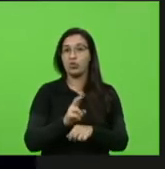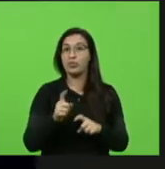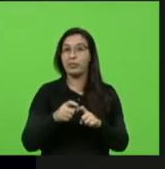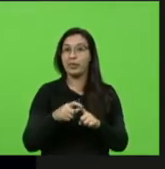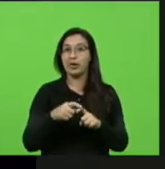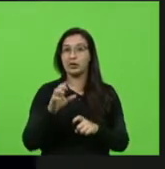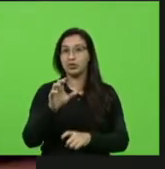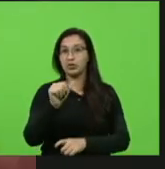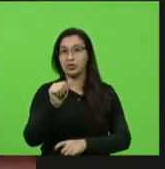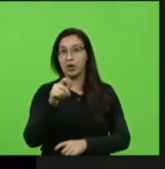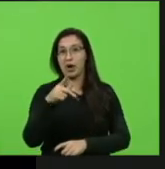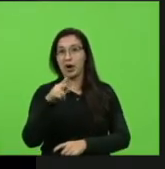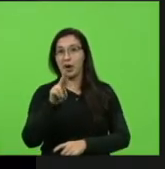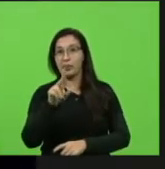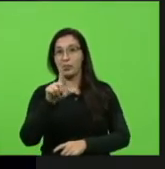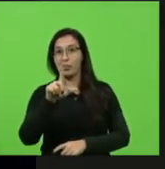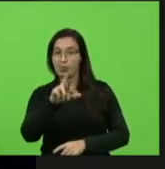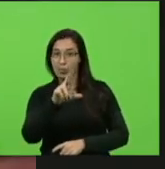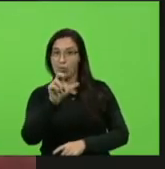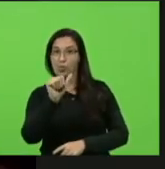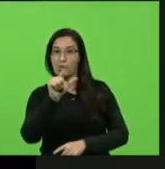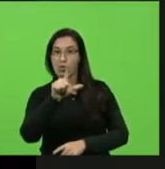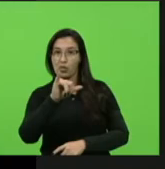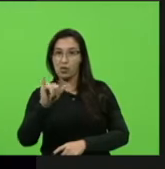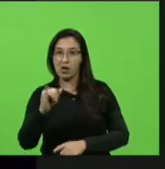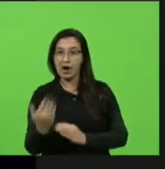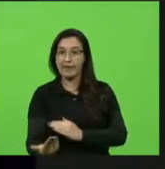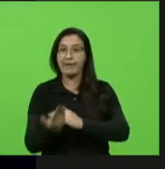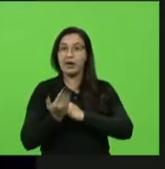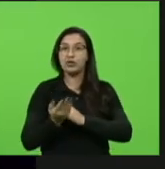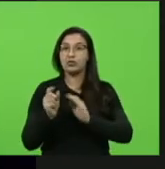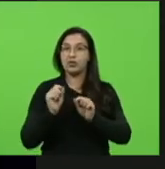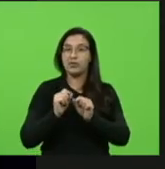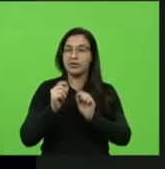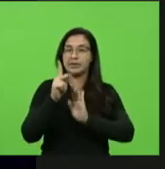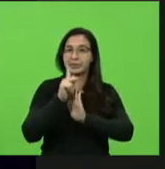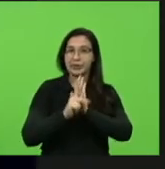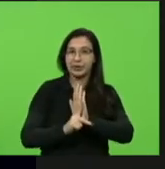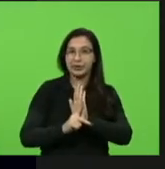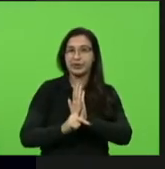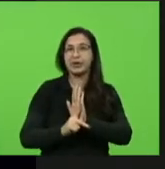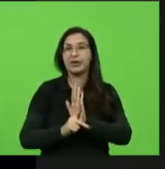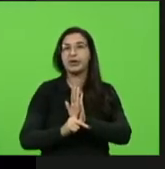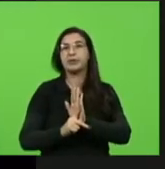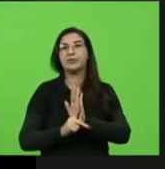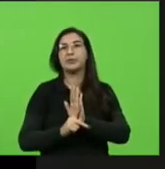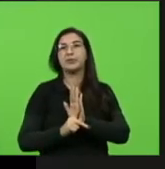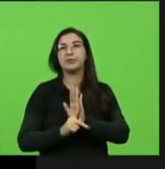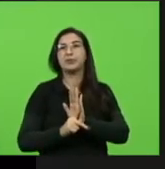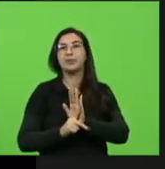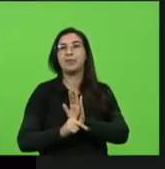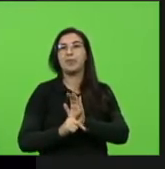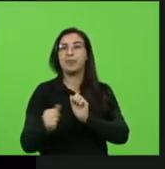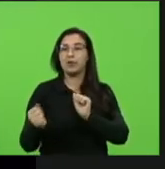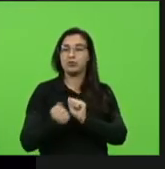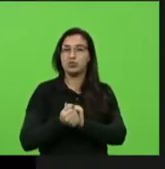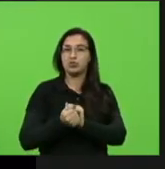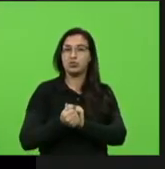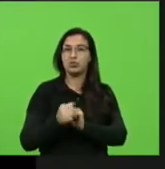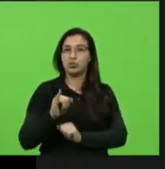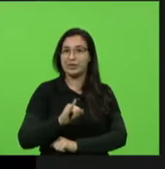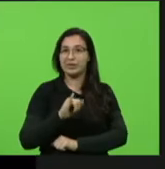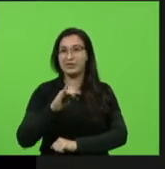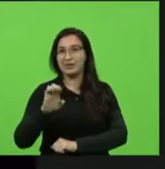do Instituto Caporale, para nos ajudar a fazer o projeto, para colocar esse projeto junto ao IE e ser